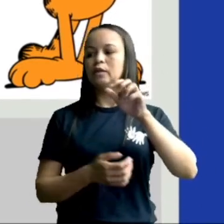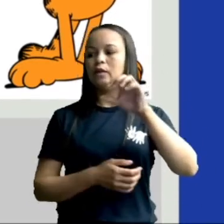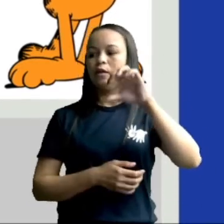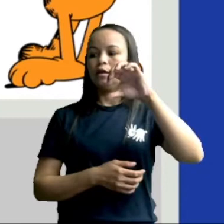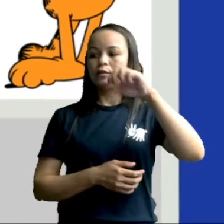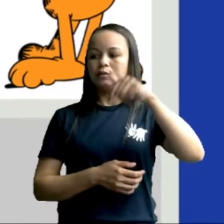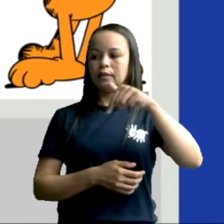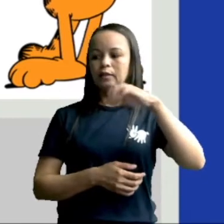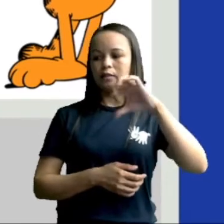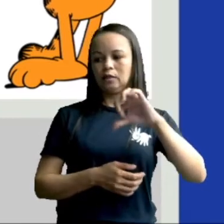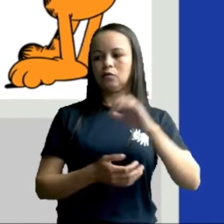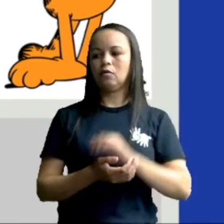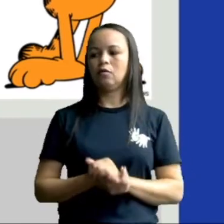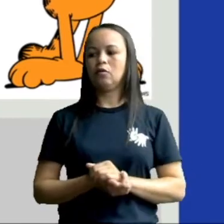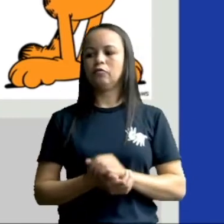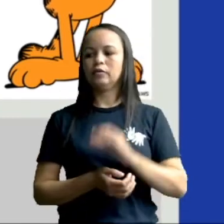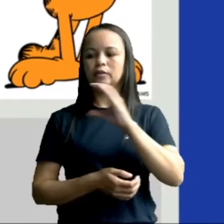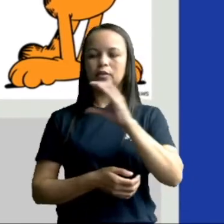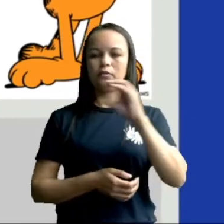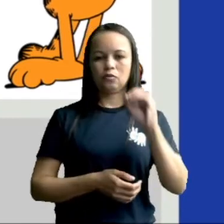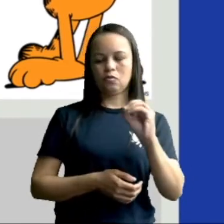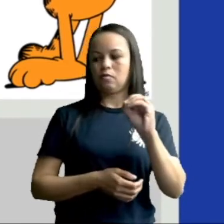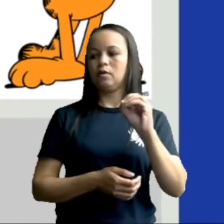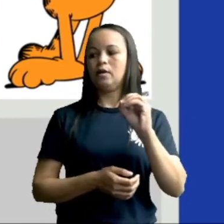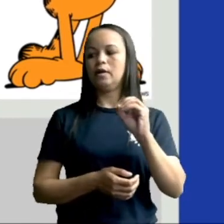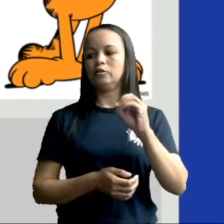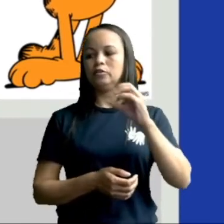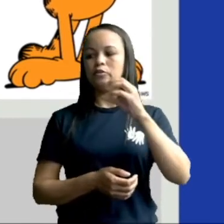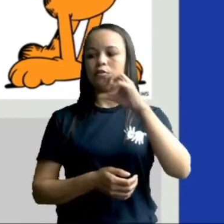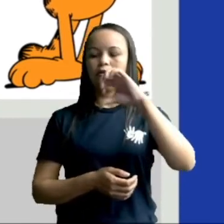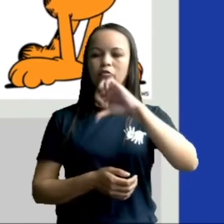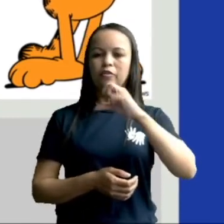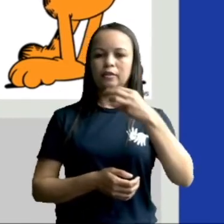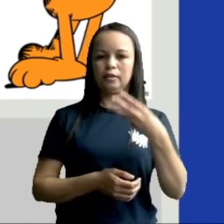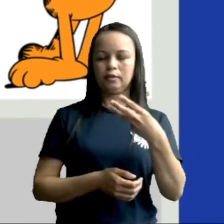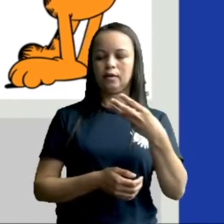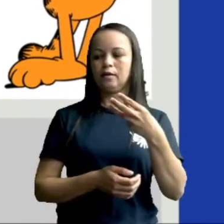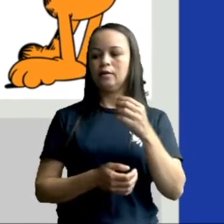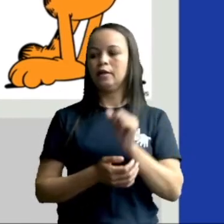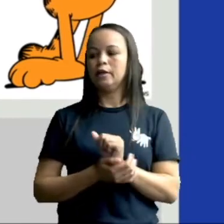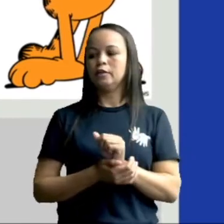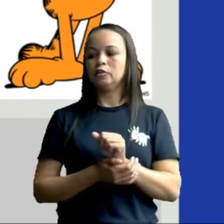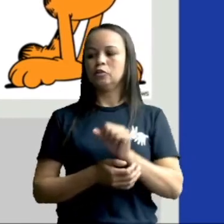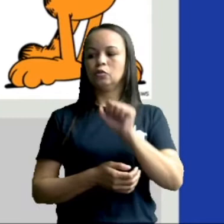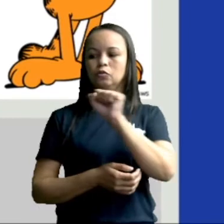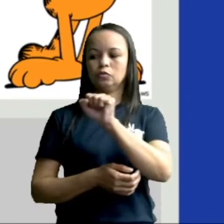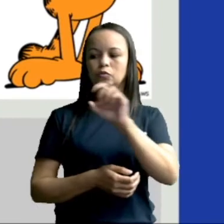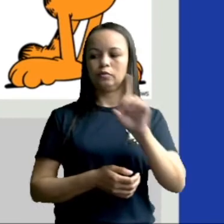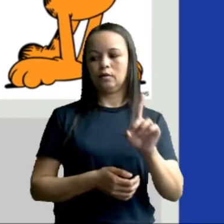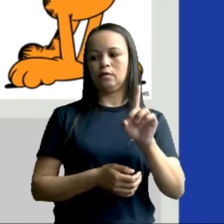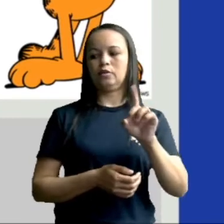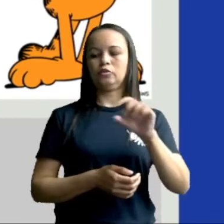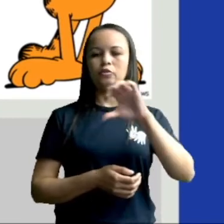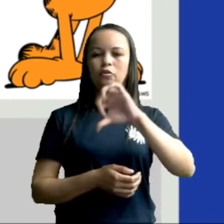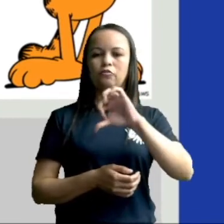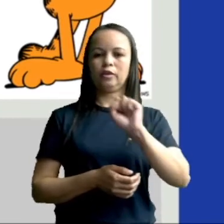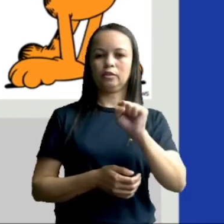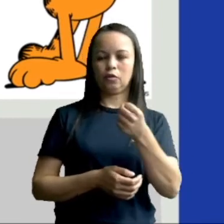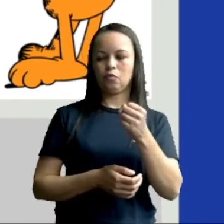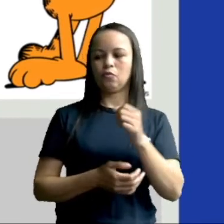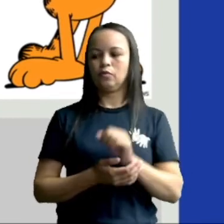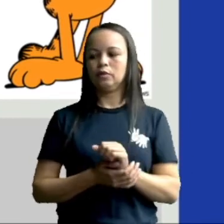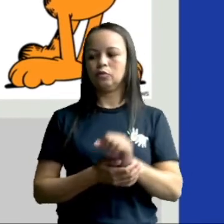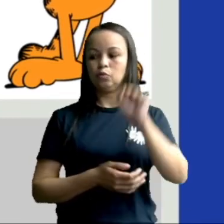93%. Sudeste, 98% e o sul, 95%. Precisamos, né, se